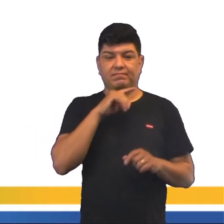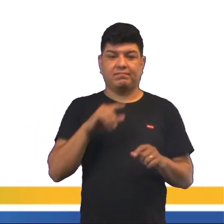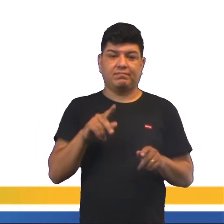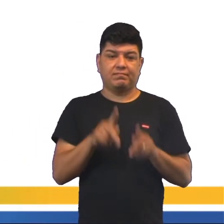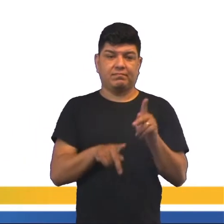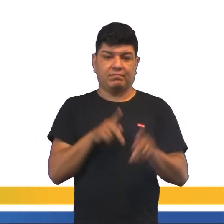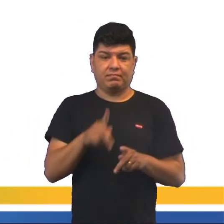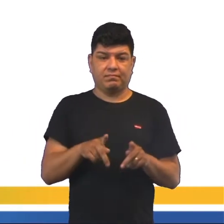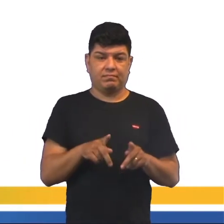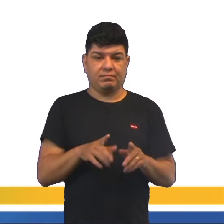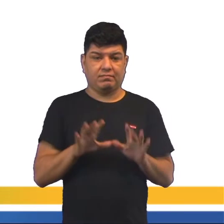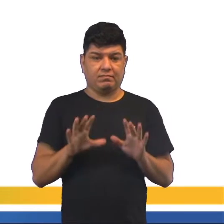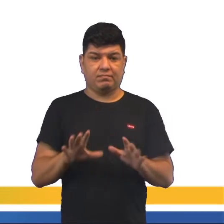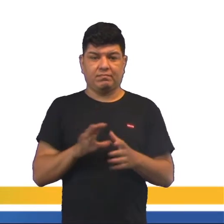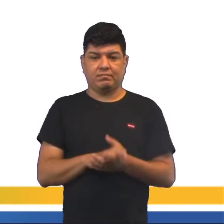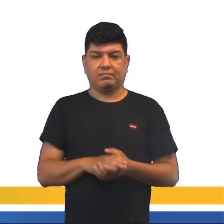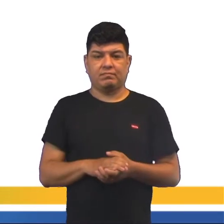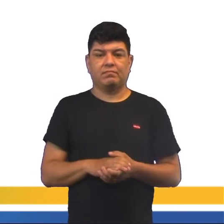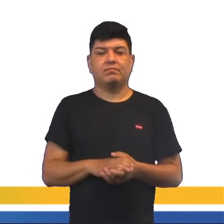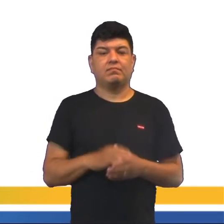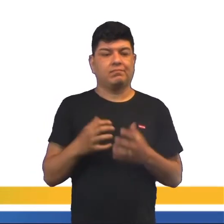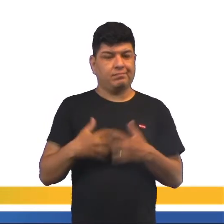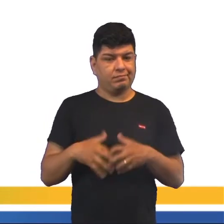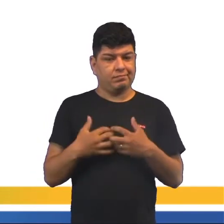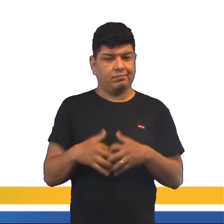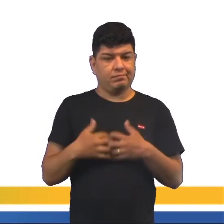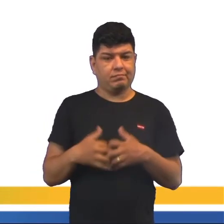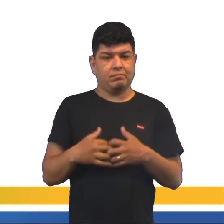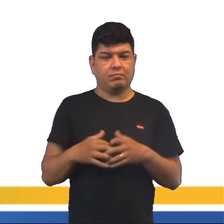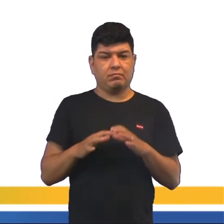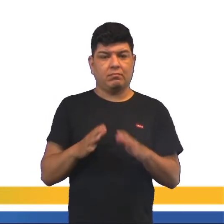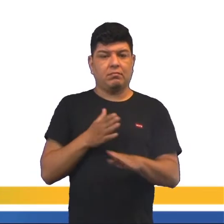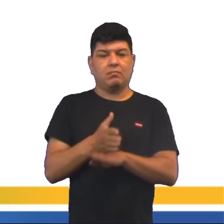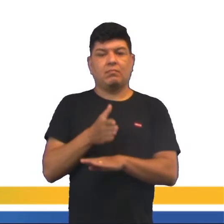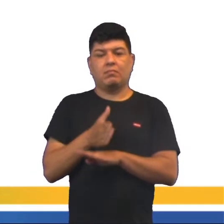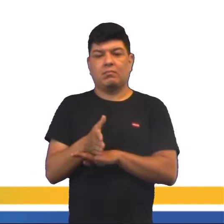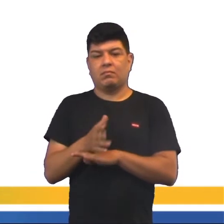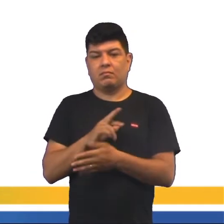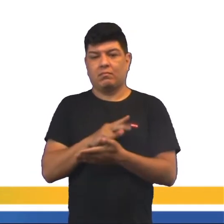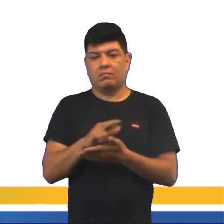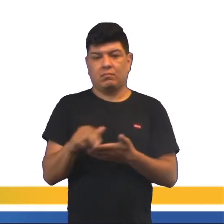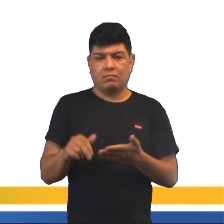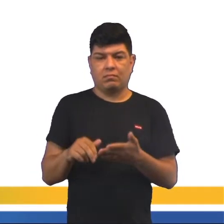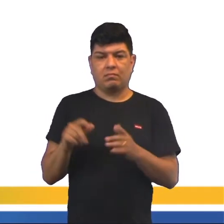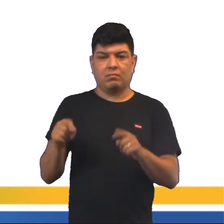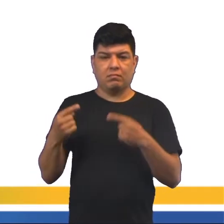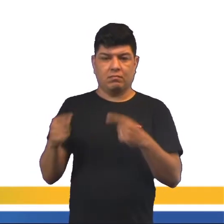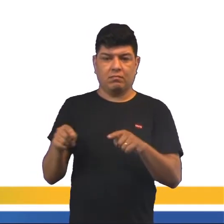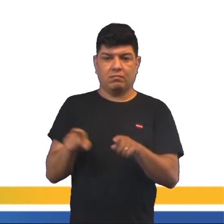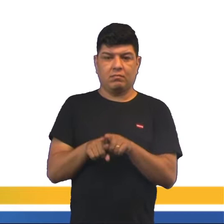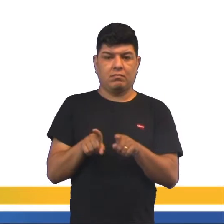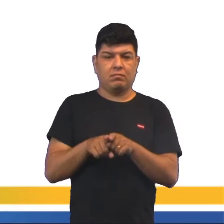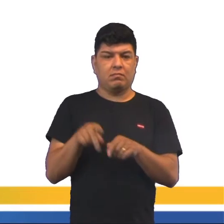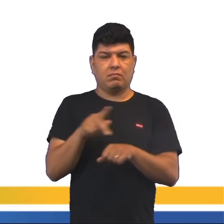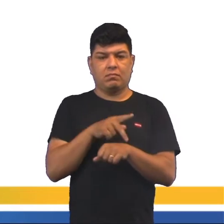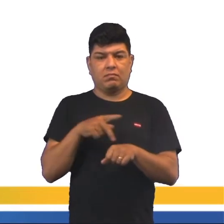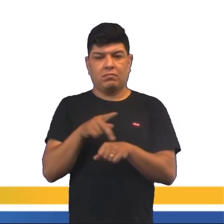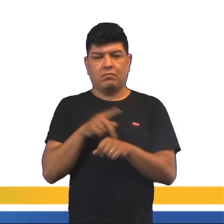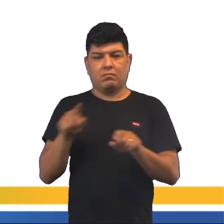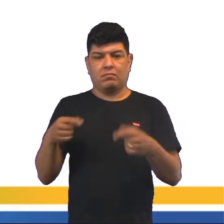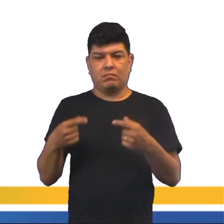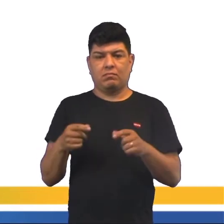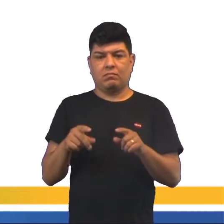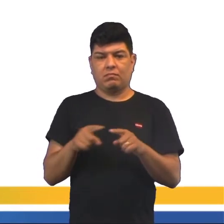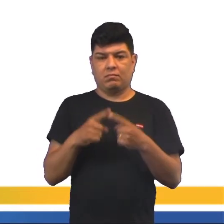Houve, porém, uma reação negativa, né? A população civil, né, parece viver uma situação ainda mais complicada,